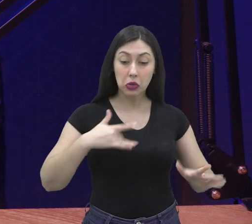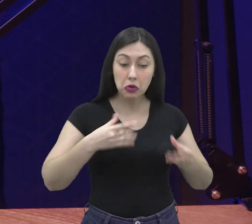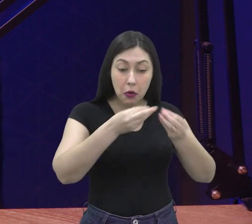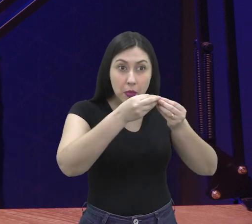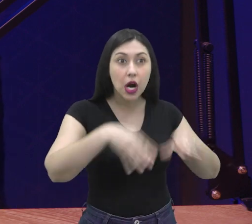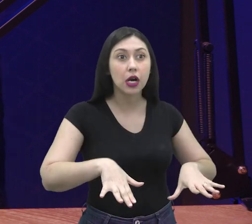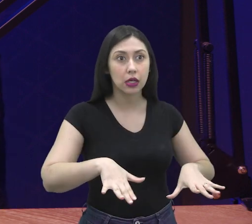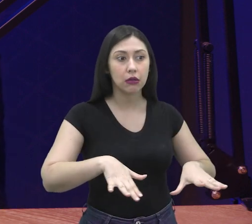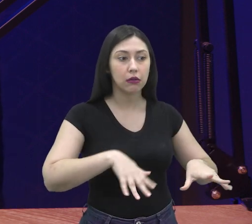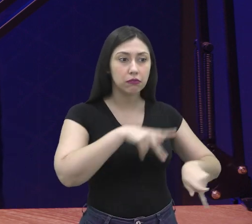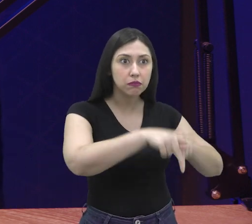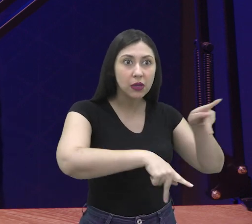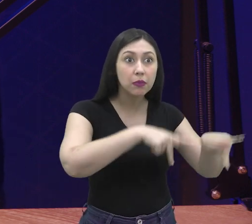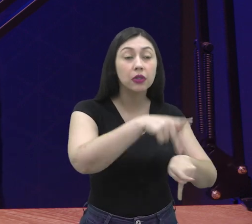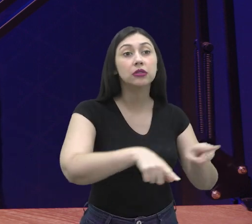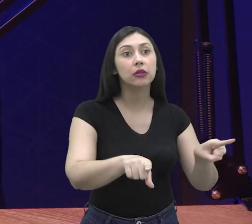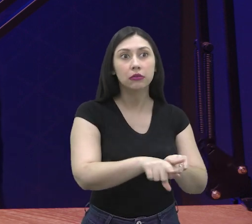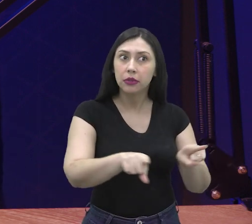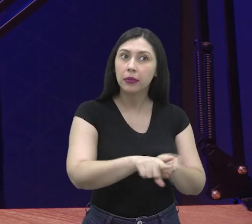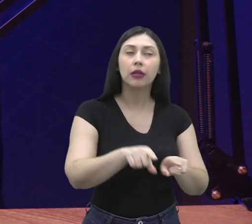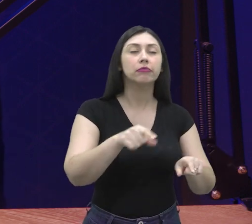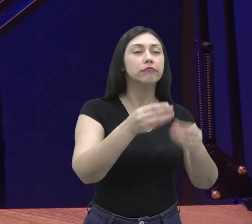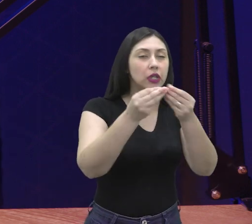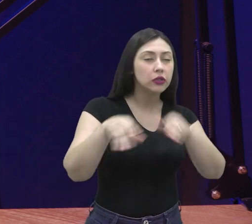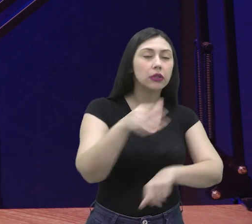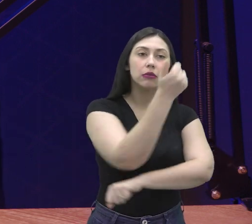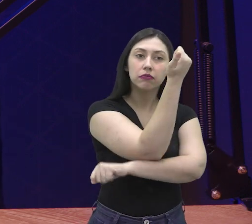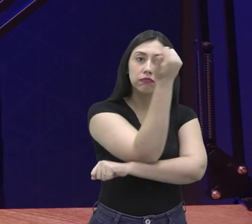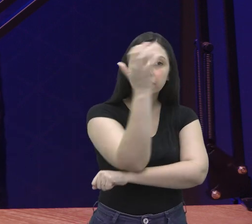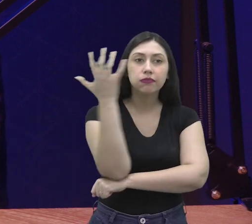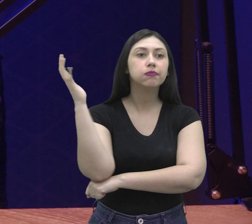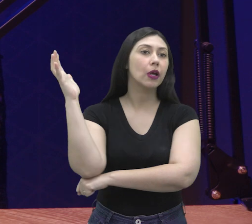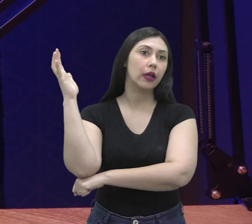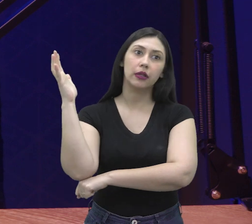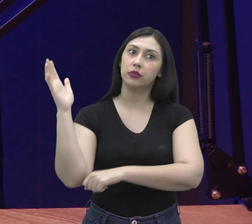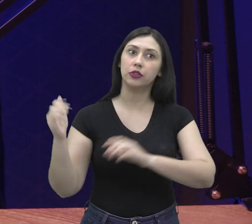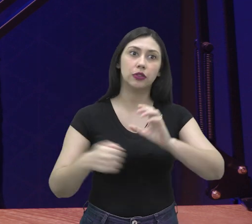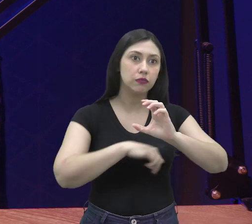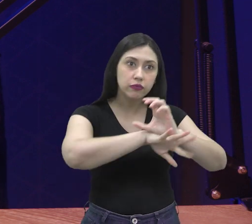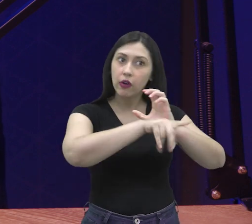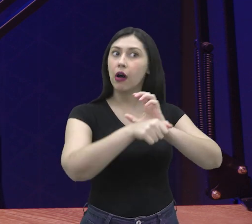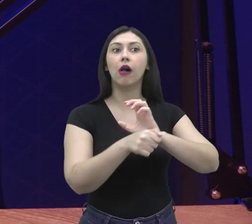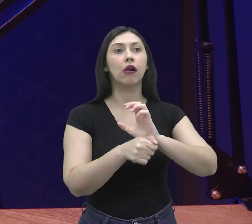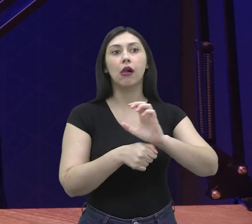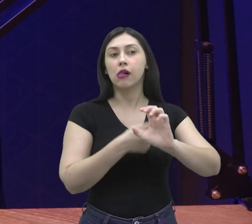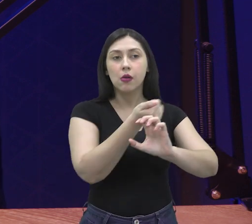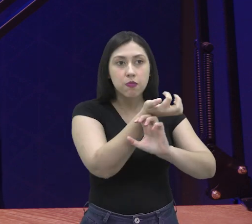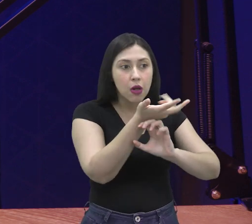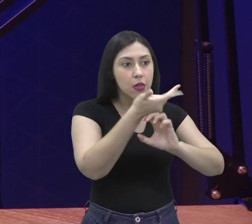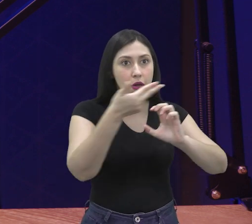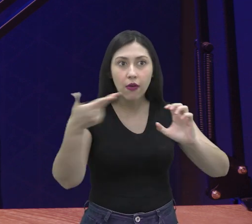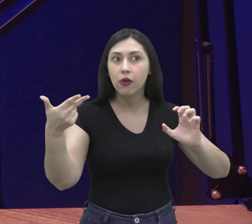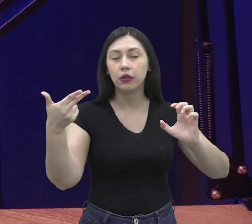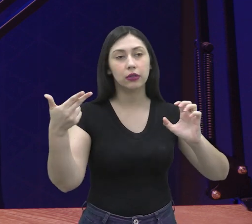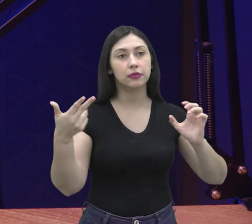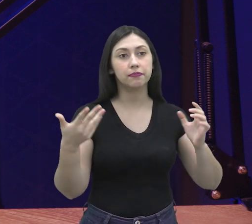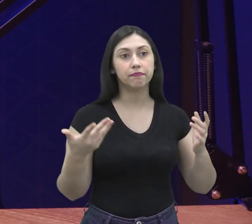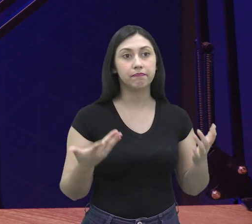população, e não só para toda a população, como para o meio ambiente e para toda, né, fauna e flora, os